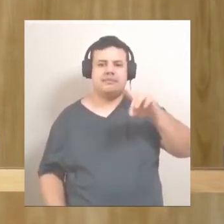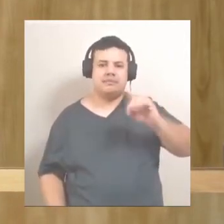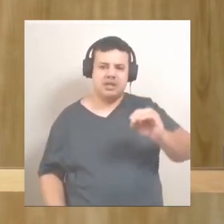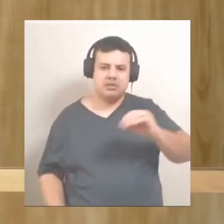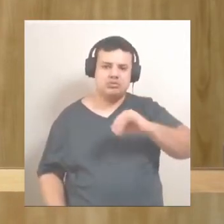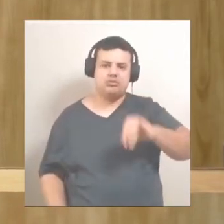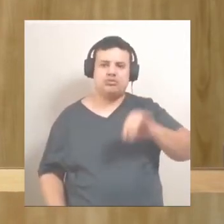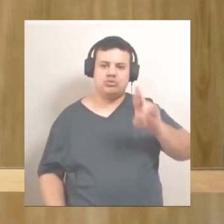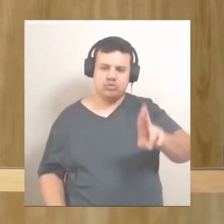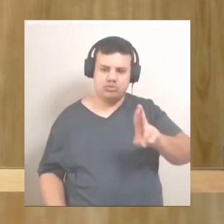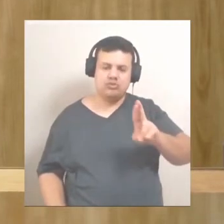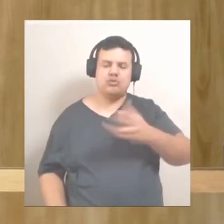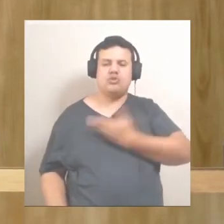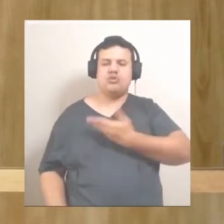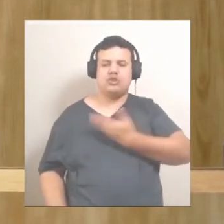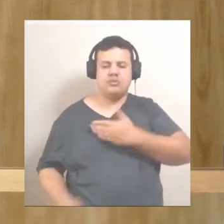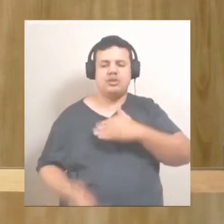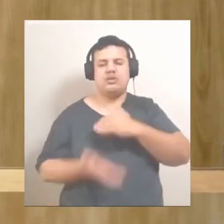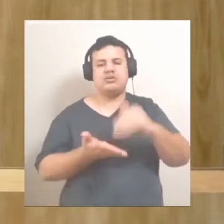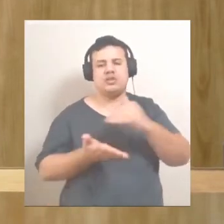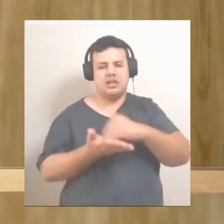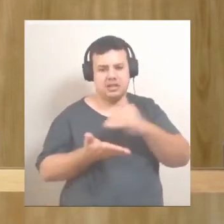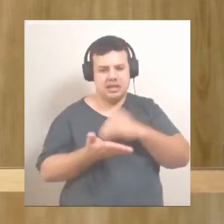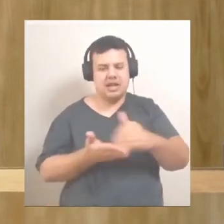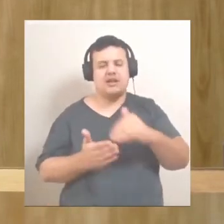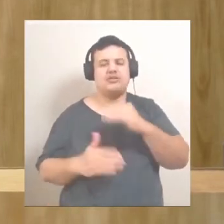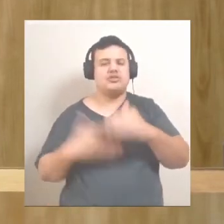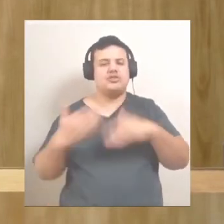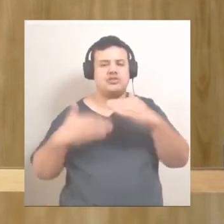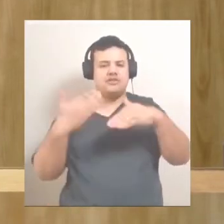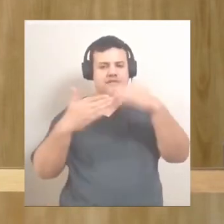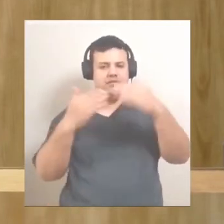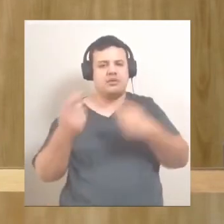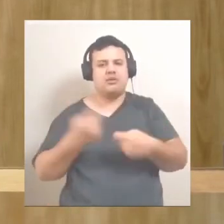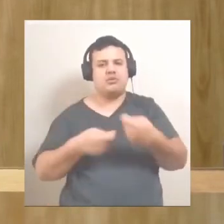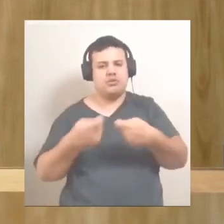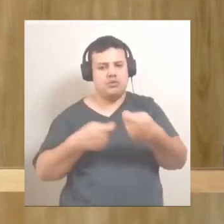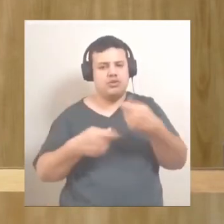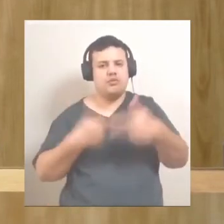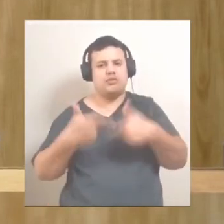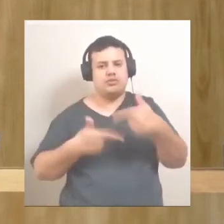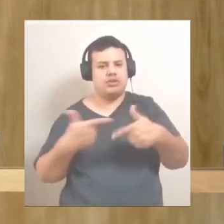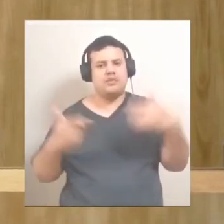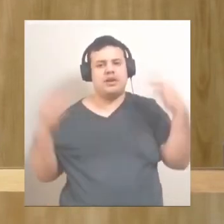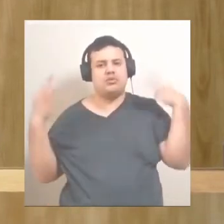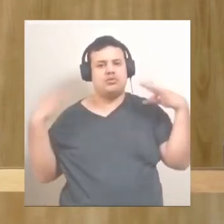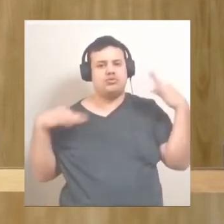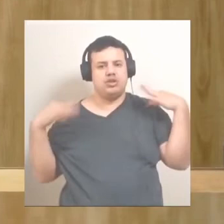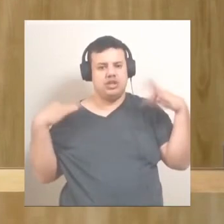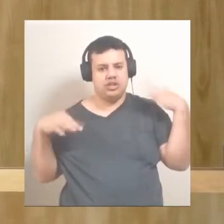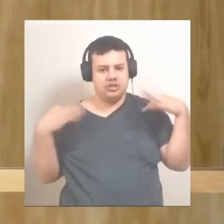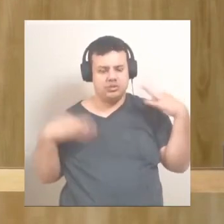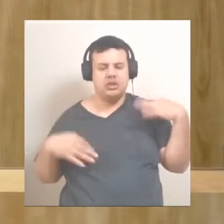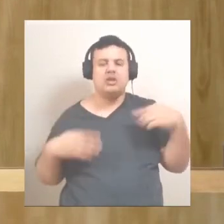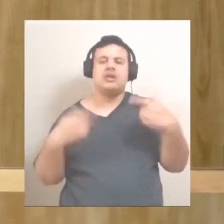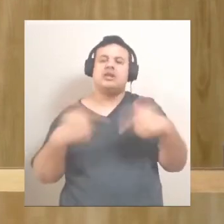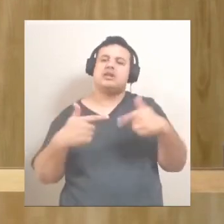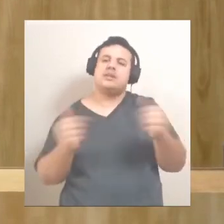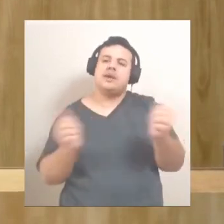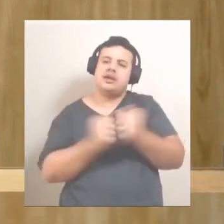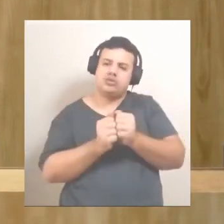secretário em exercício da Secretaria de Desenvolvimento Econômico, Trabalho e Turismo, trabalha aí ao lado da